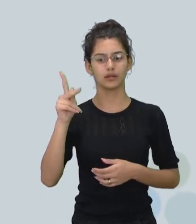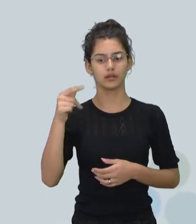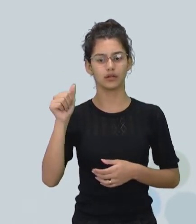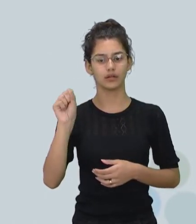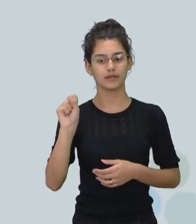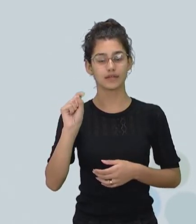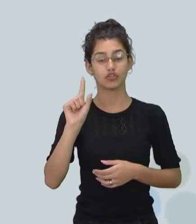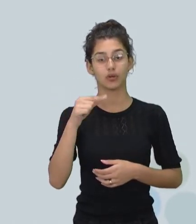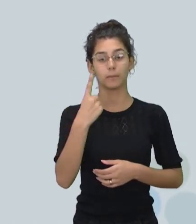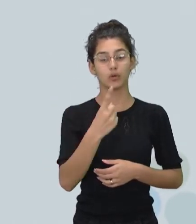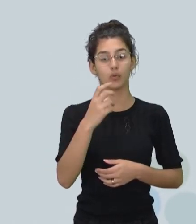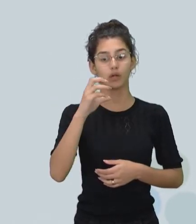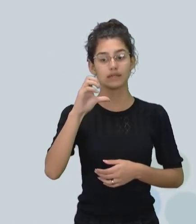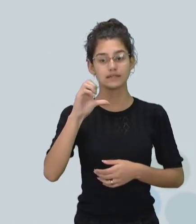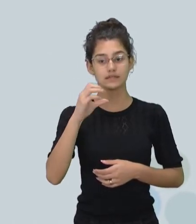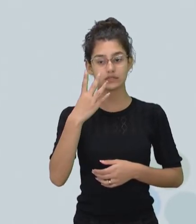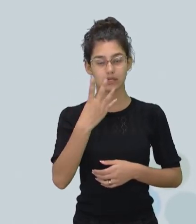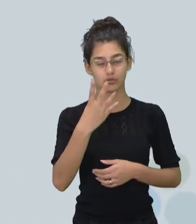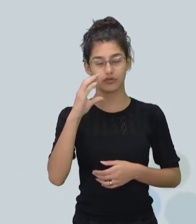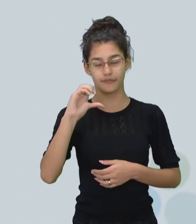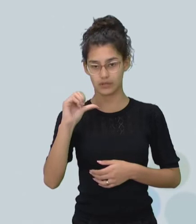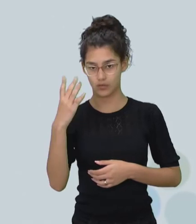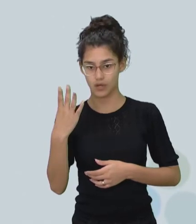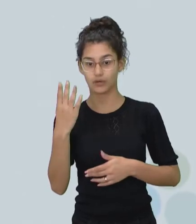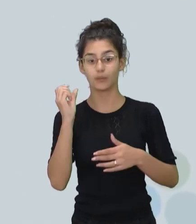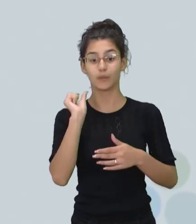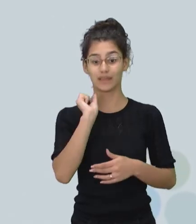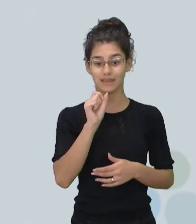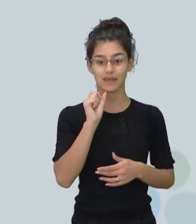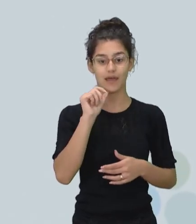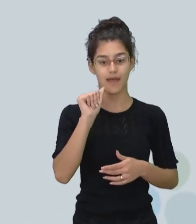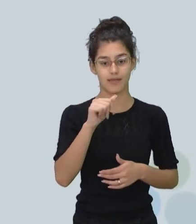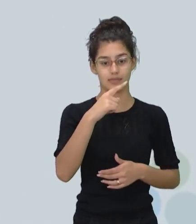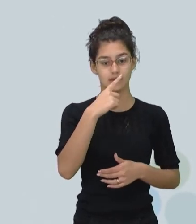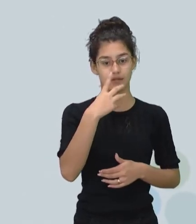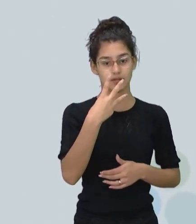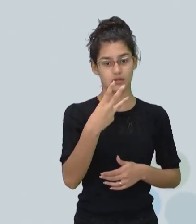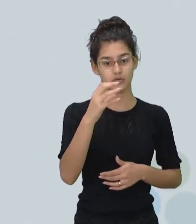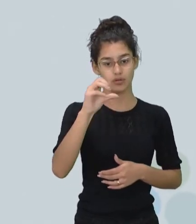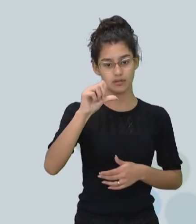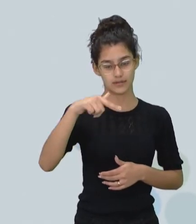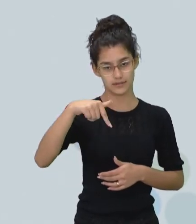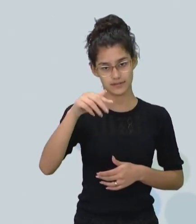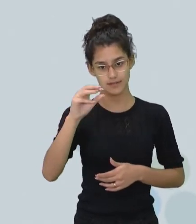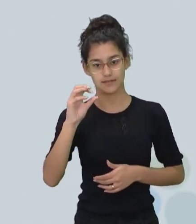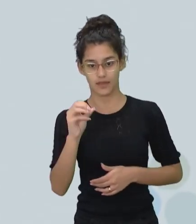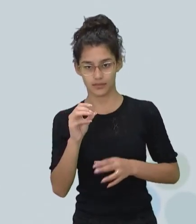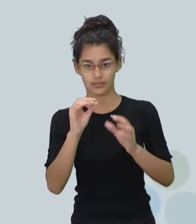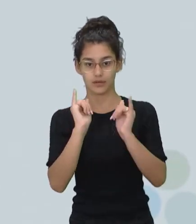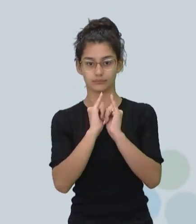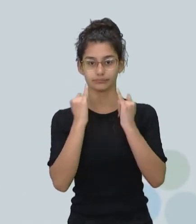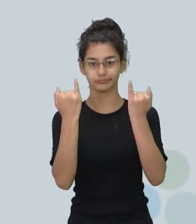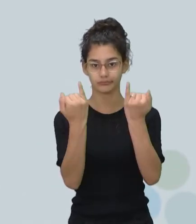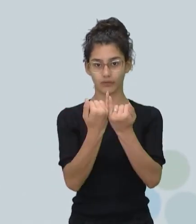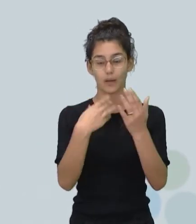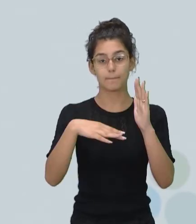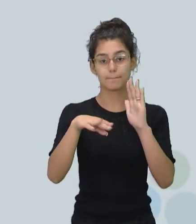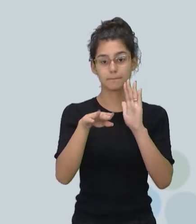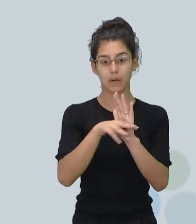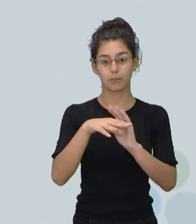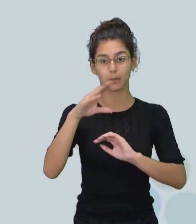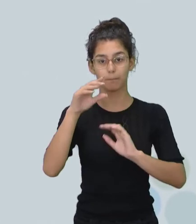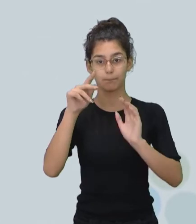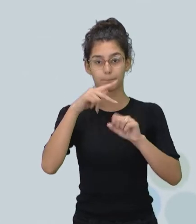1494, ele vai dizer o seguinte, que a 370 léguas da ilha de Cabo Verde vai pertencer a